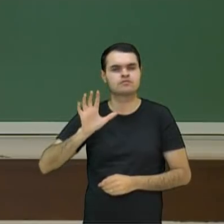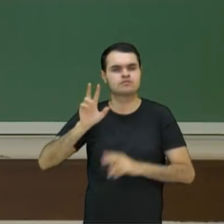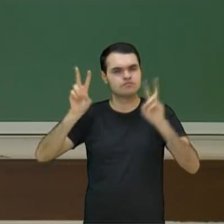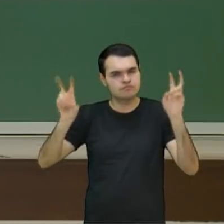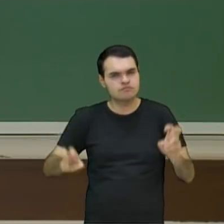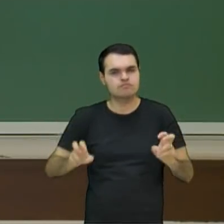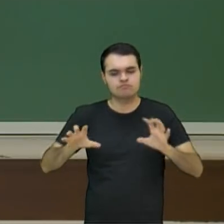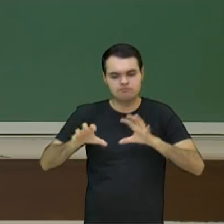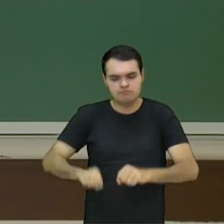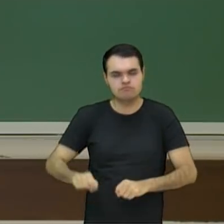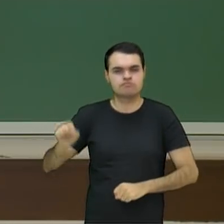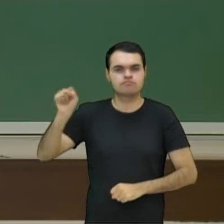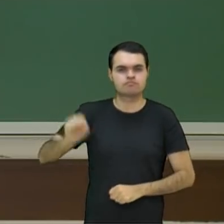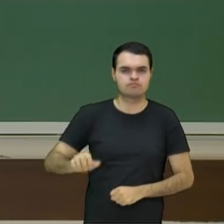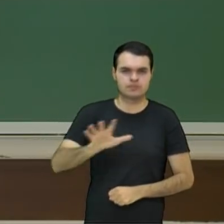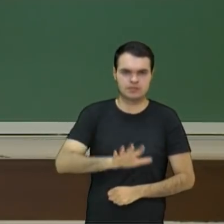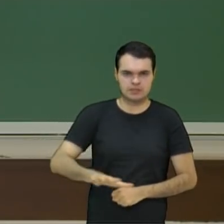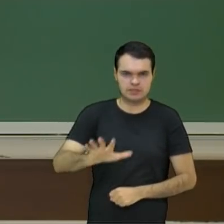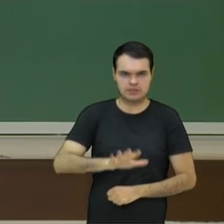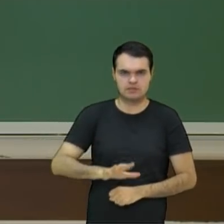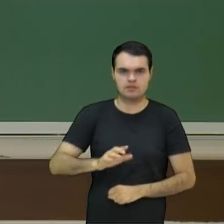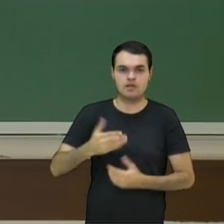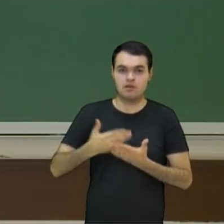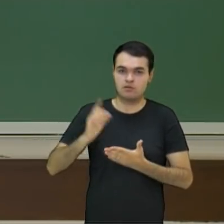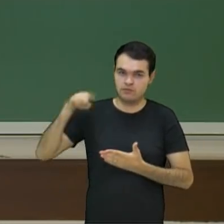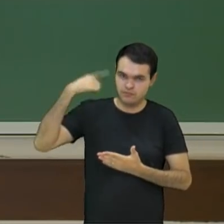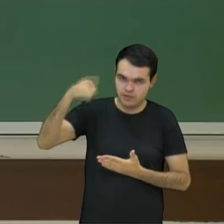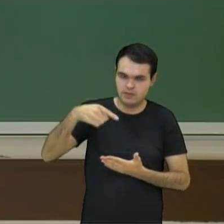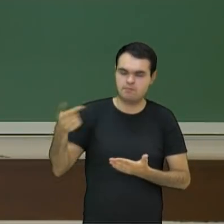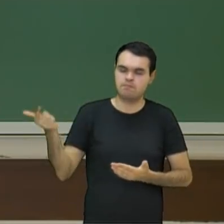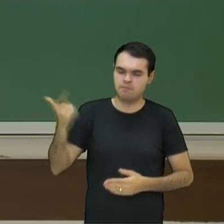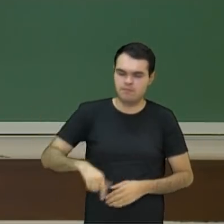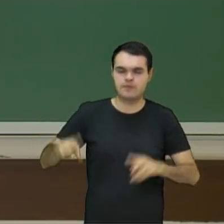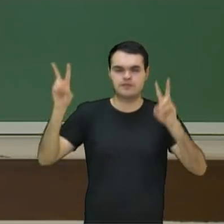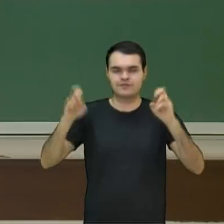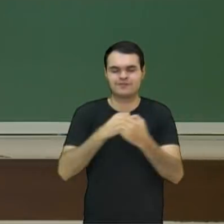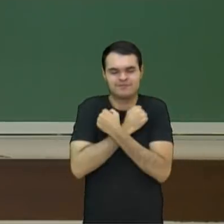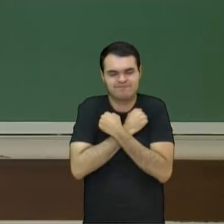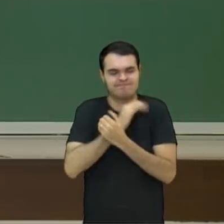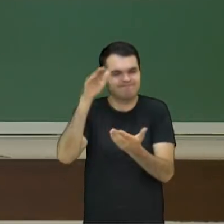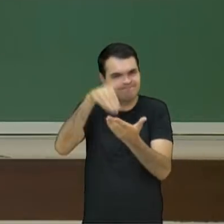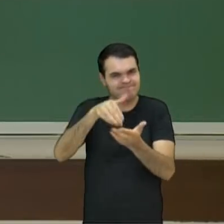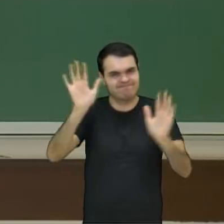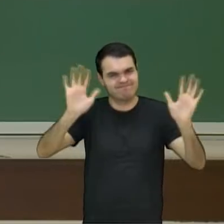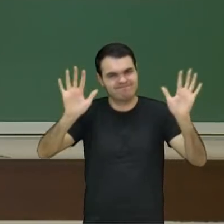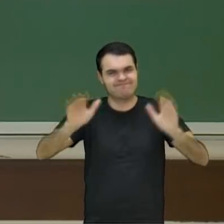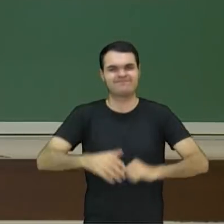da ocupação da região sudeste. Na aula que vem a gente volta com mais assuntos. Um abraço e até lá!